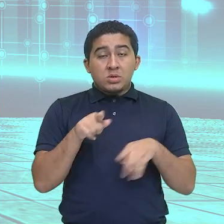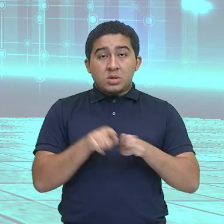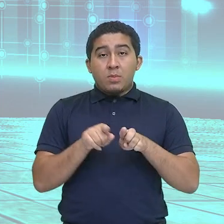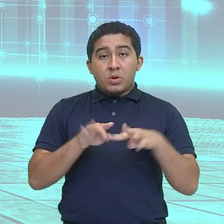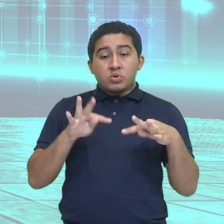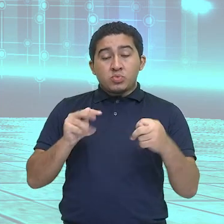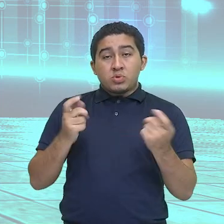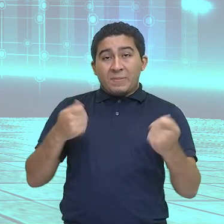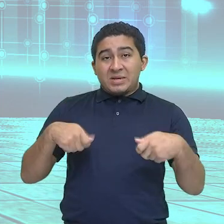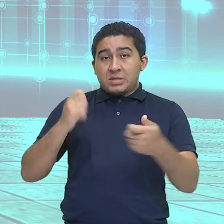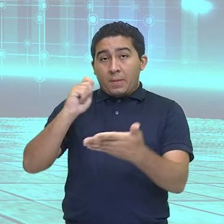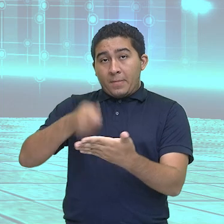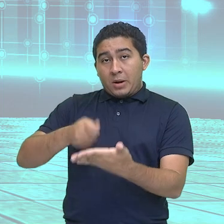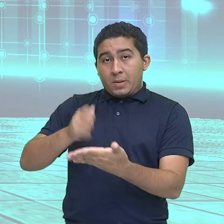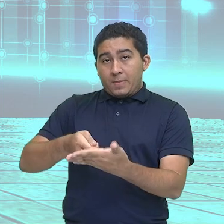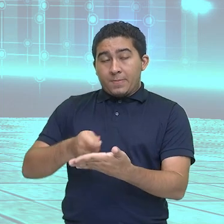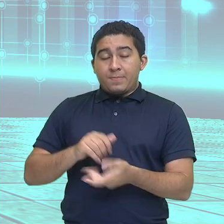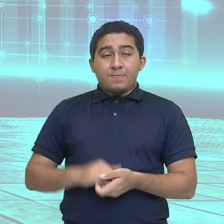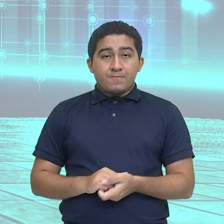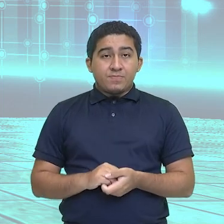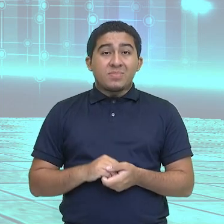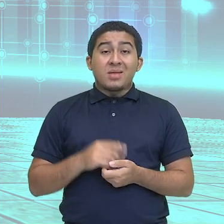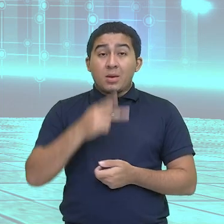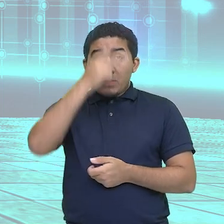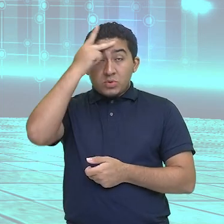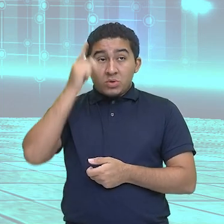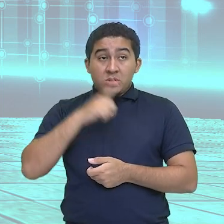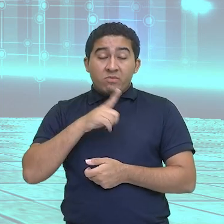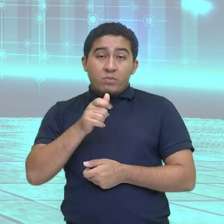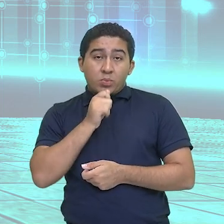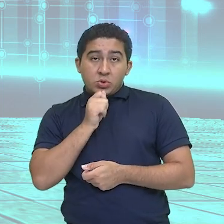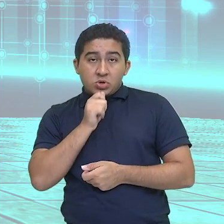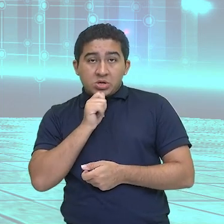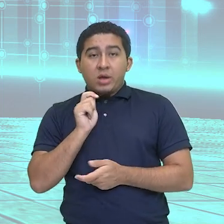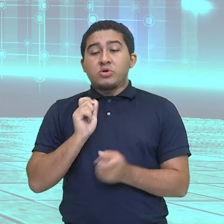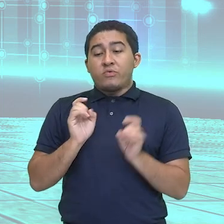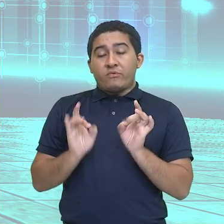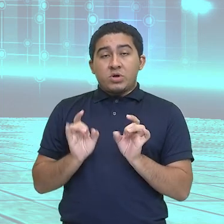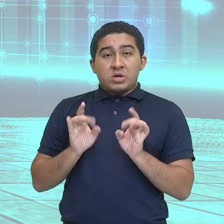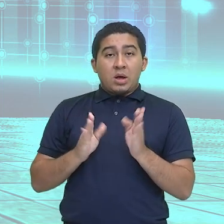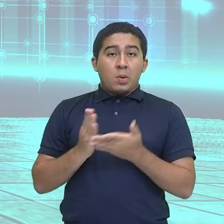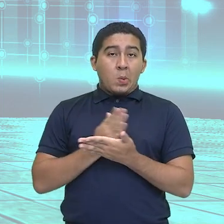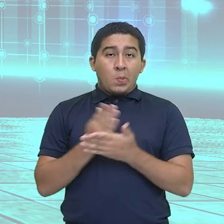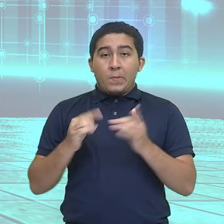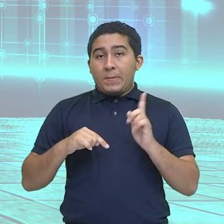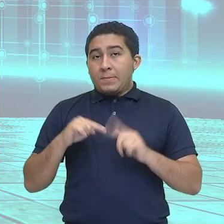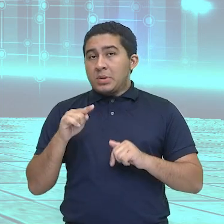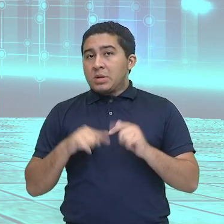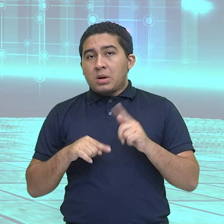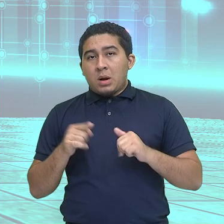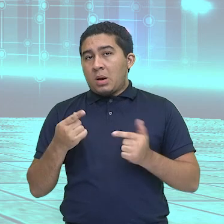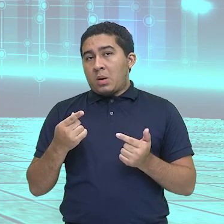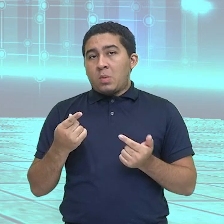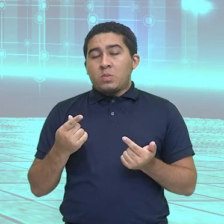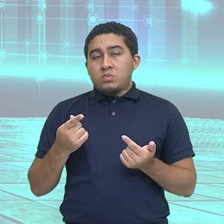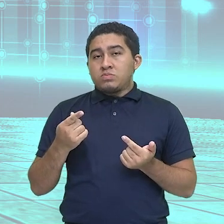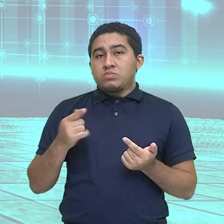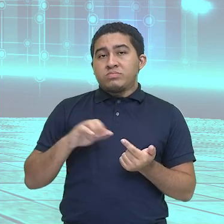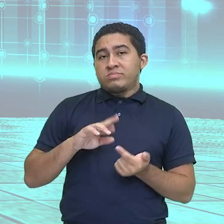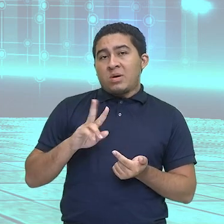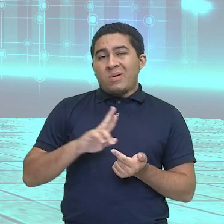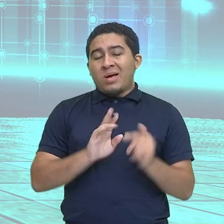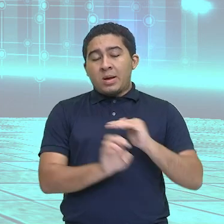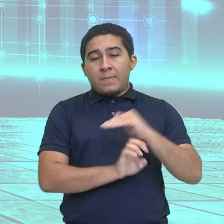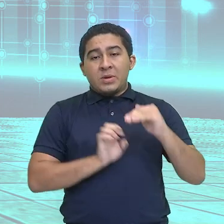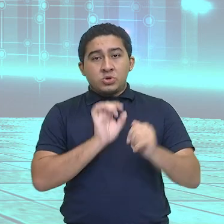quem já teve aí a oportunidade de vender algo, né, não necessariamente o lucro está associado às empresas,